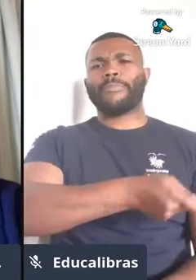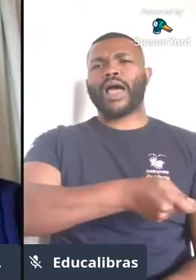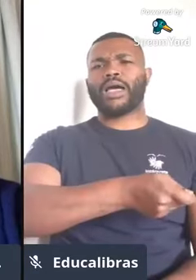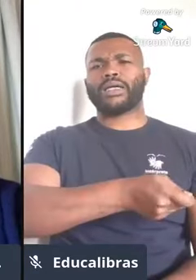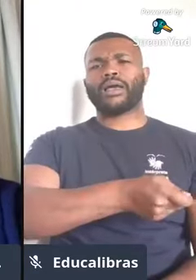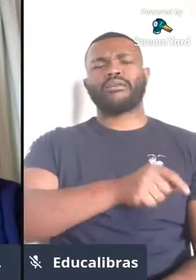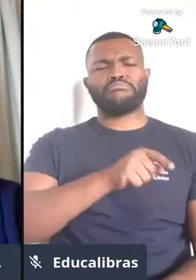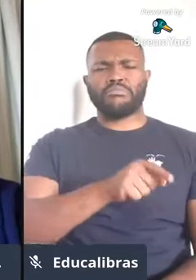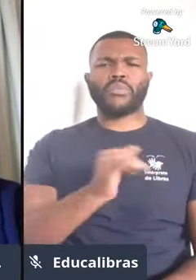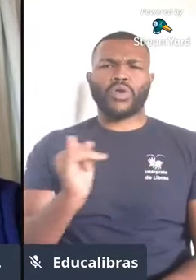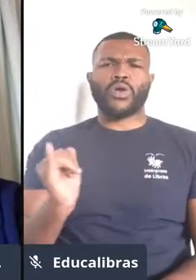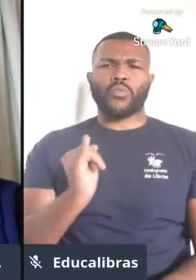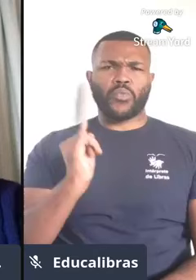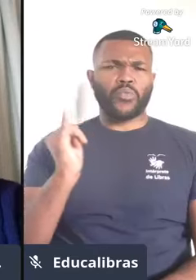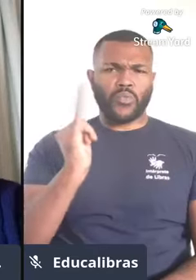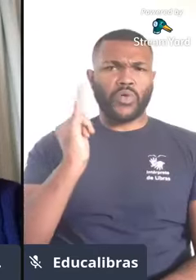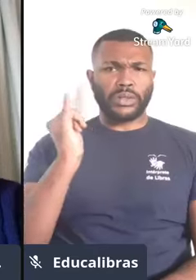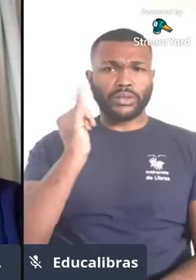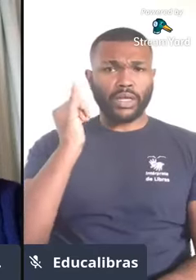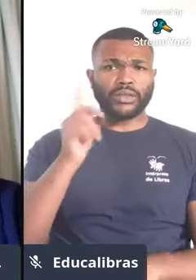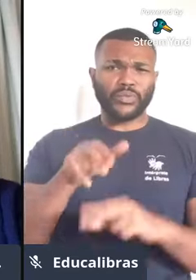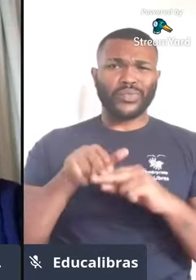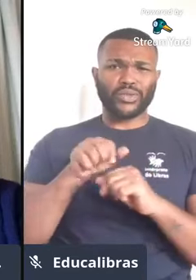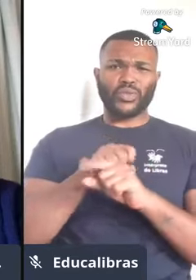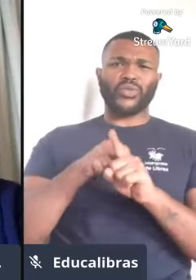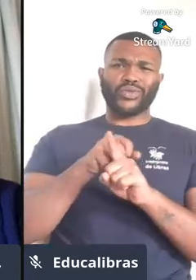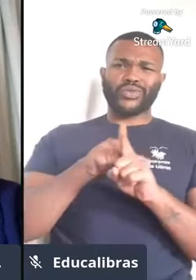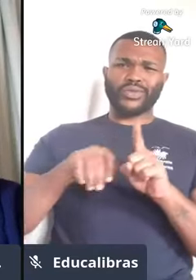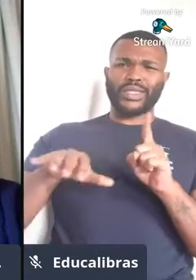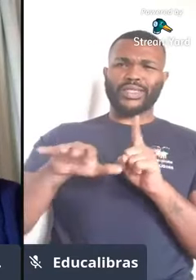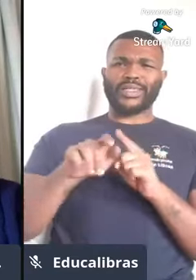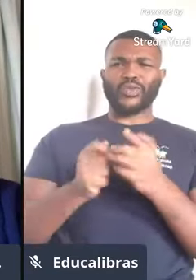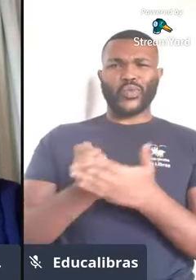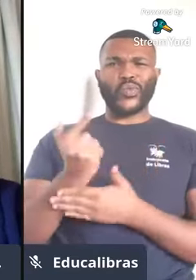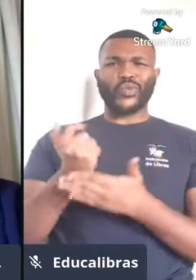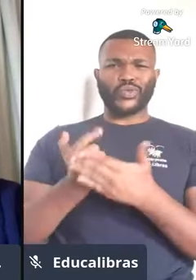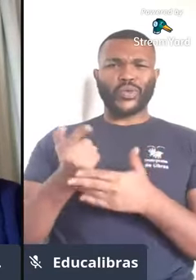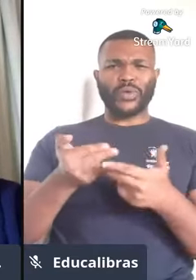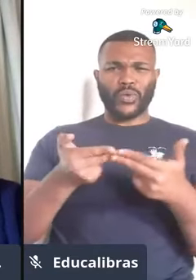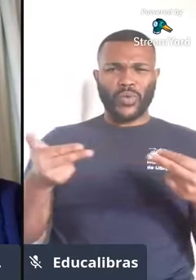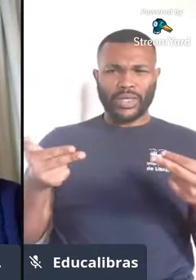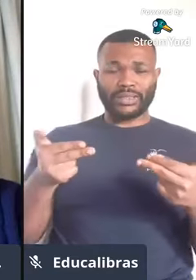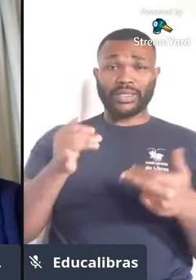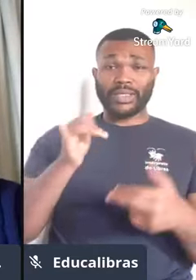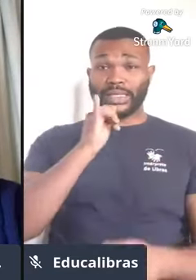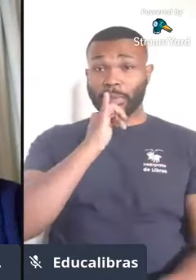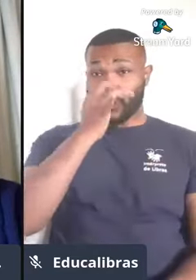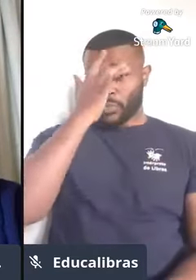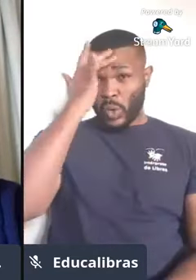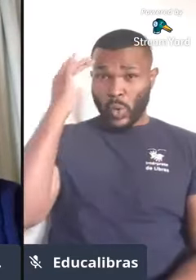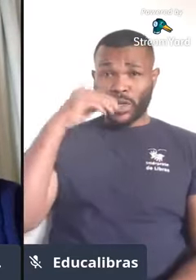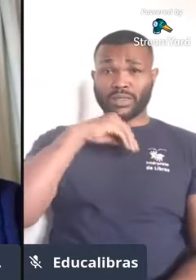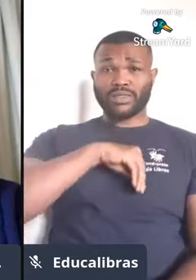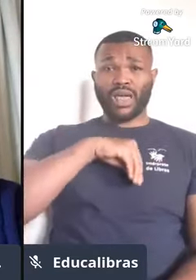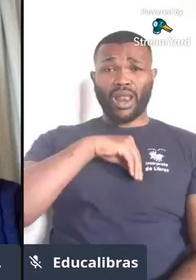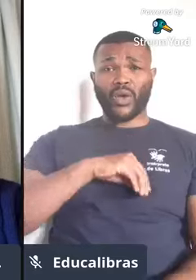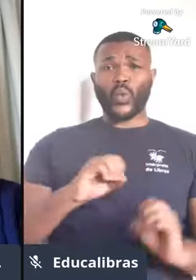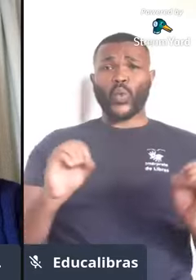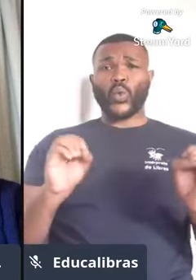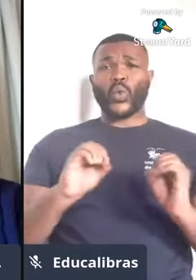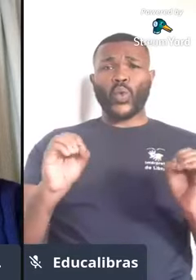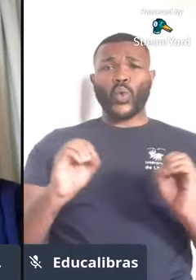fundamental, particularmente numa sociedade de consumo como a nossa, a pessoa que não tem uma renda, ela não é considerada um